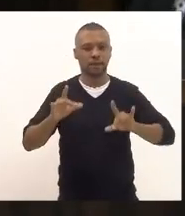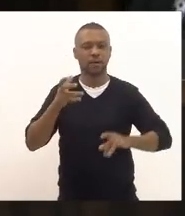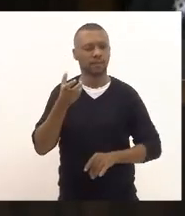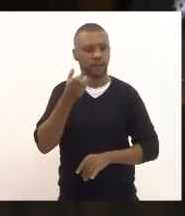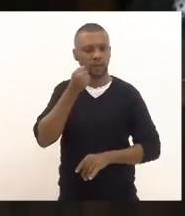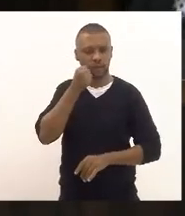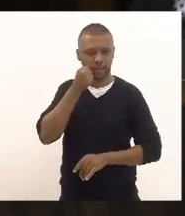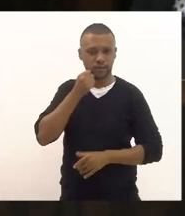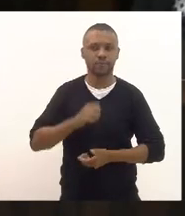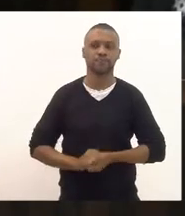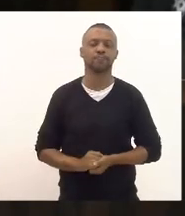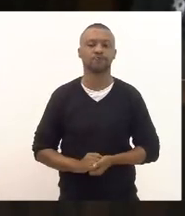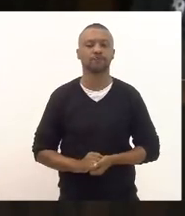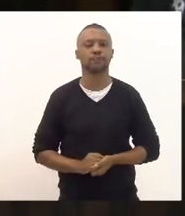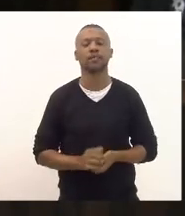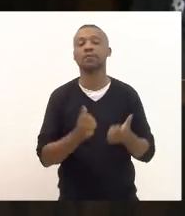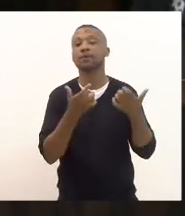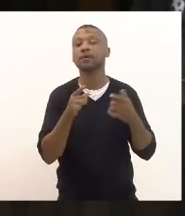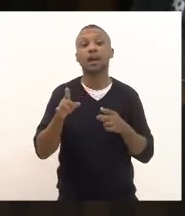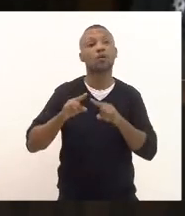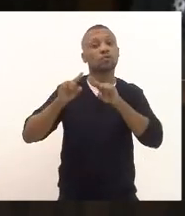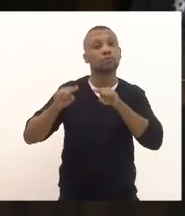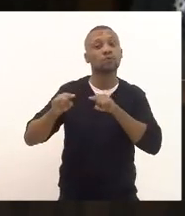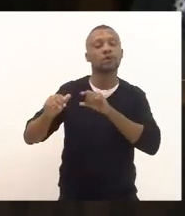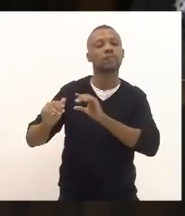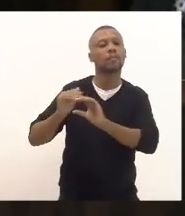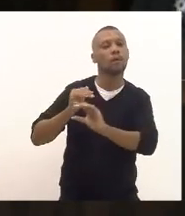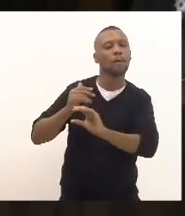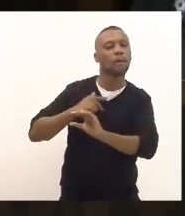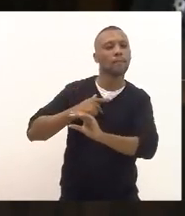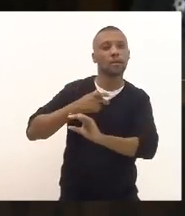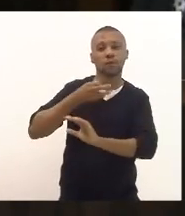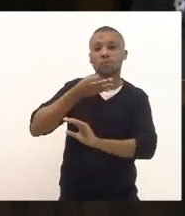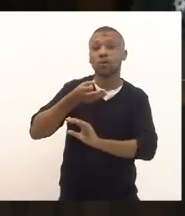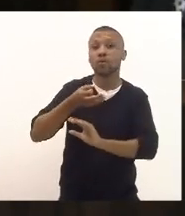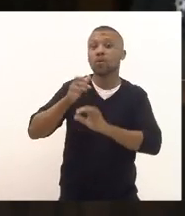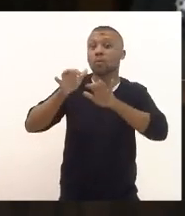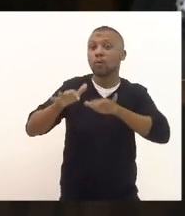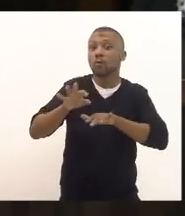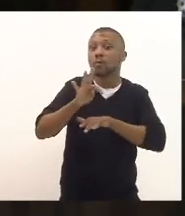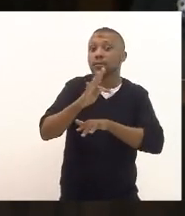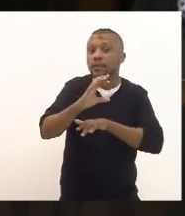que o que a sua assessora inclusive encaminhou para mim um TCC